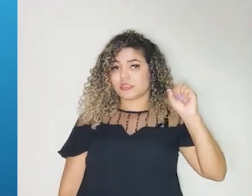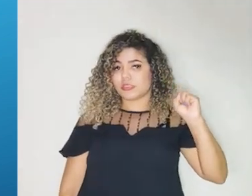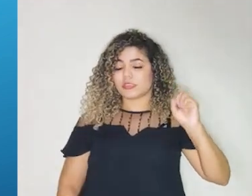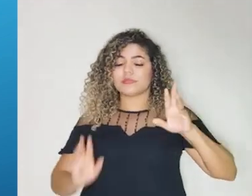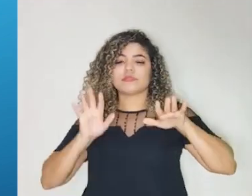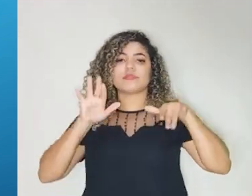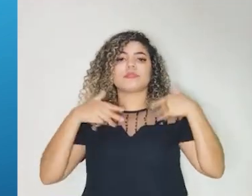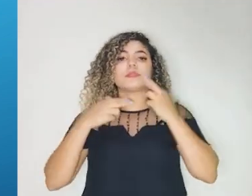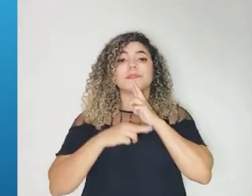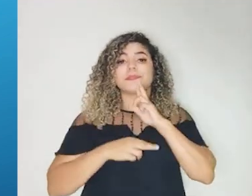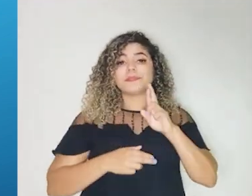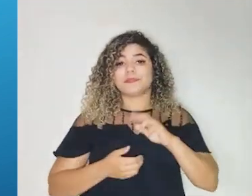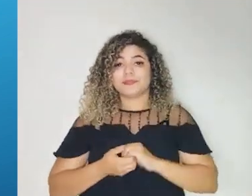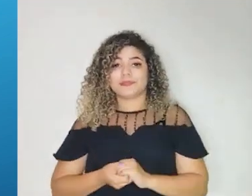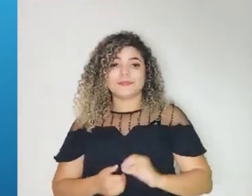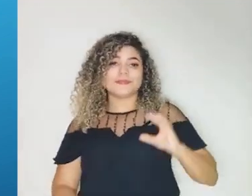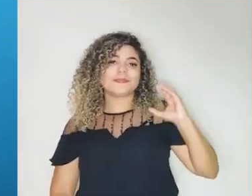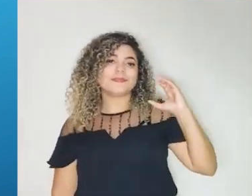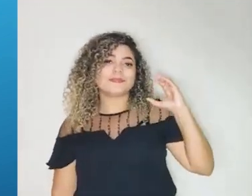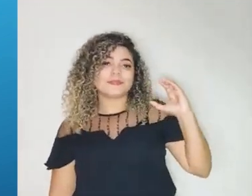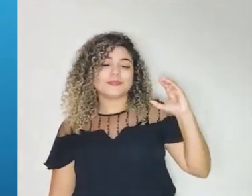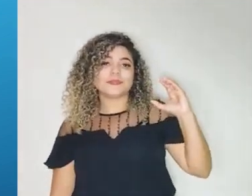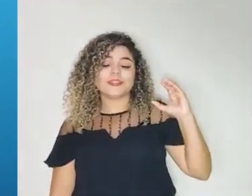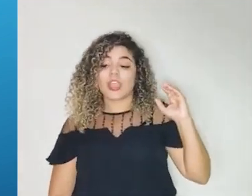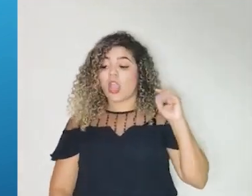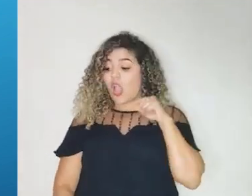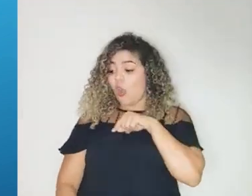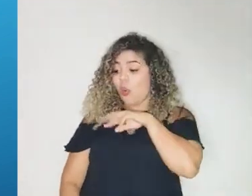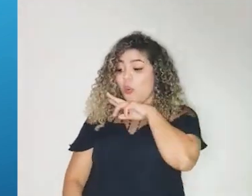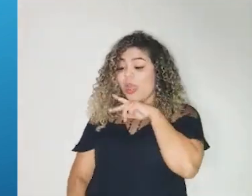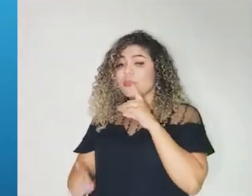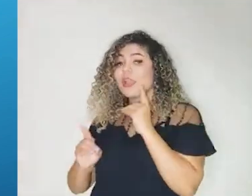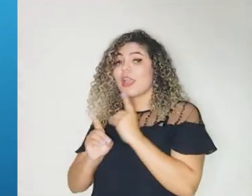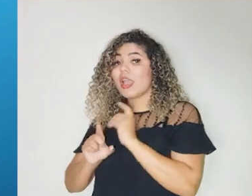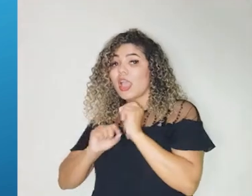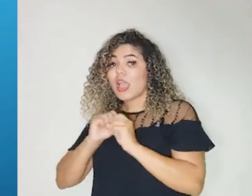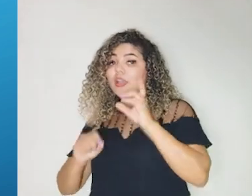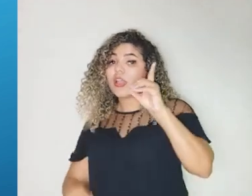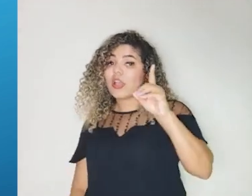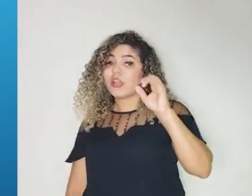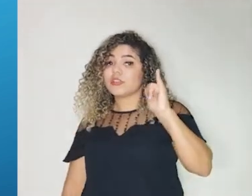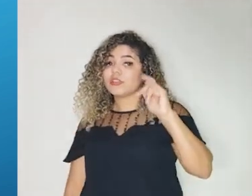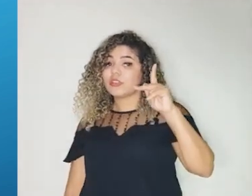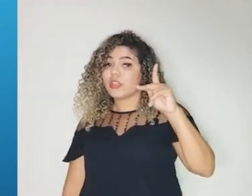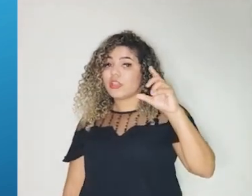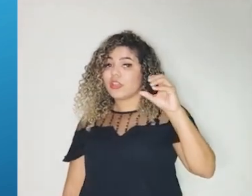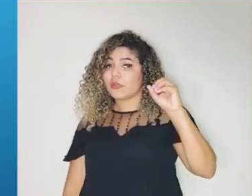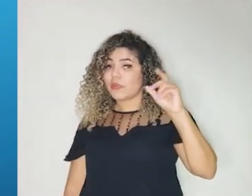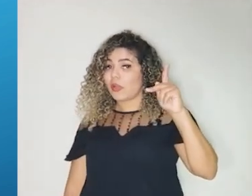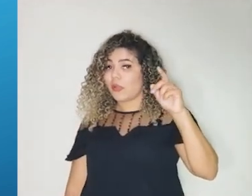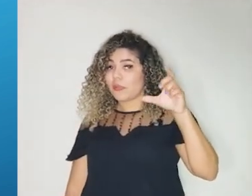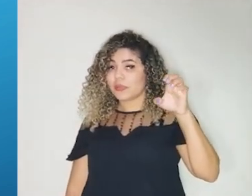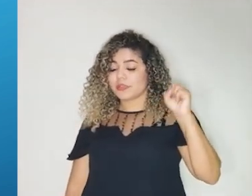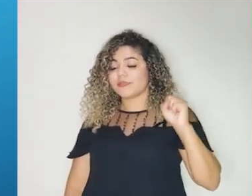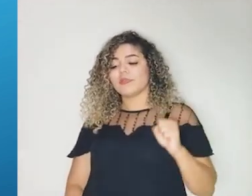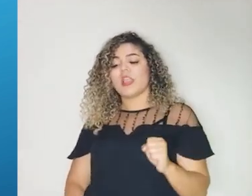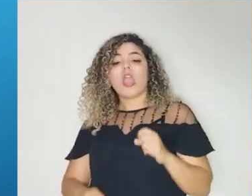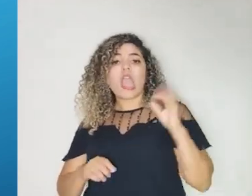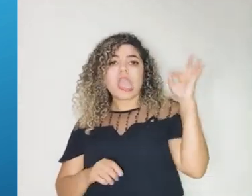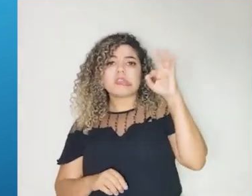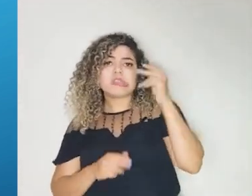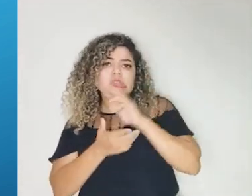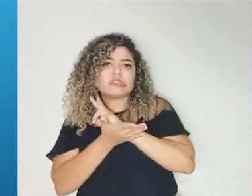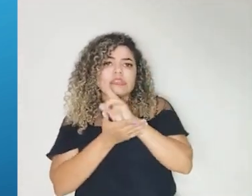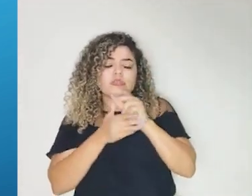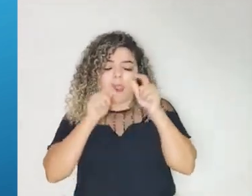resposta correta? Letra C. O animal encontrado no quarto da criança é um diplópode. Insetos não apresentam vários segmentos como o